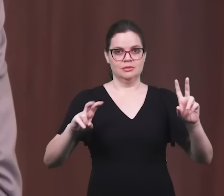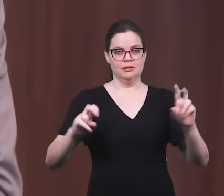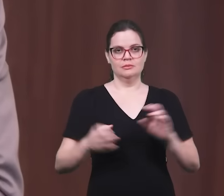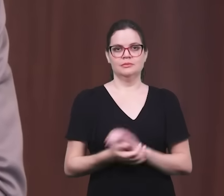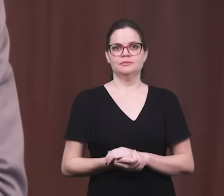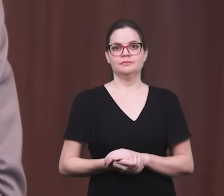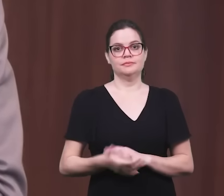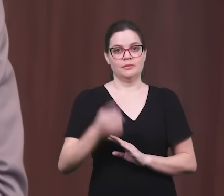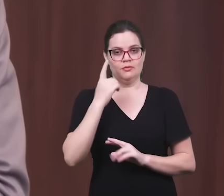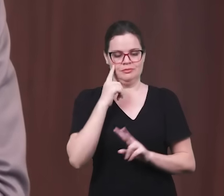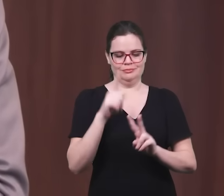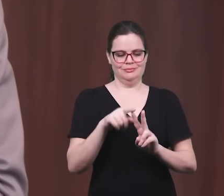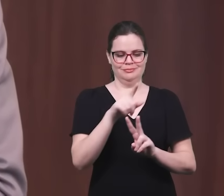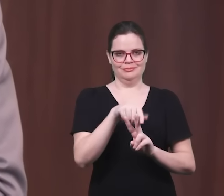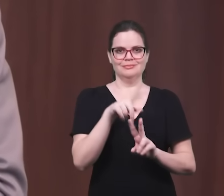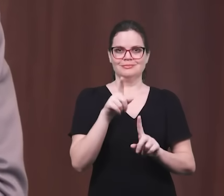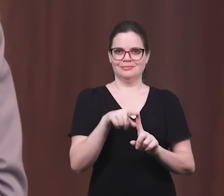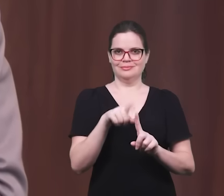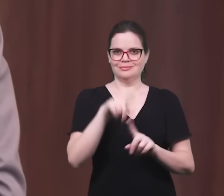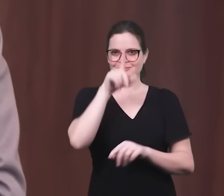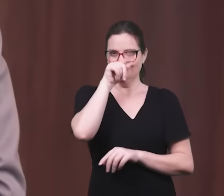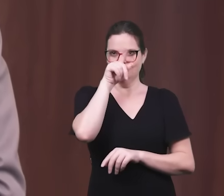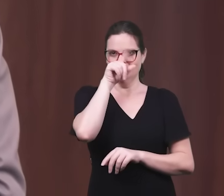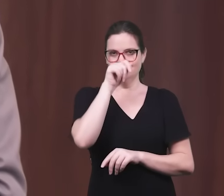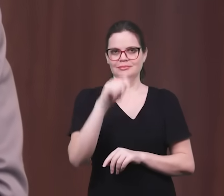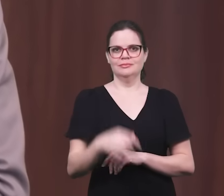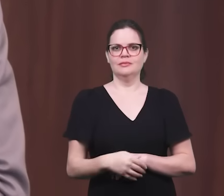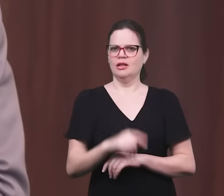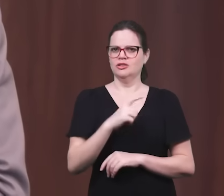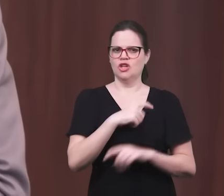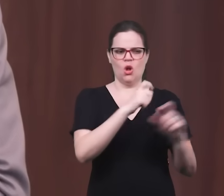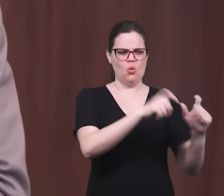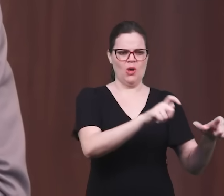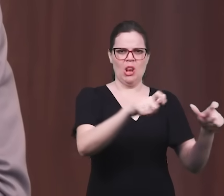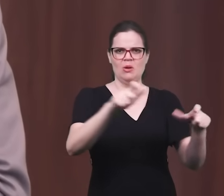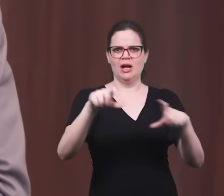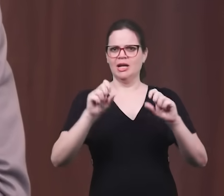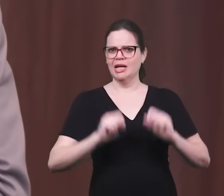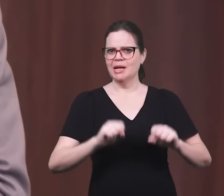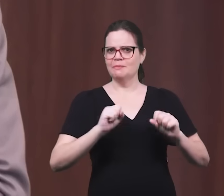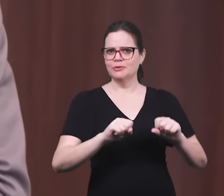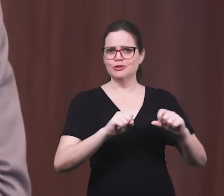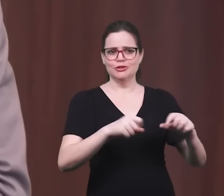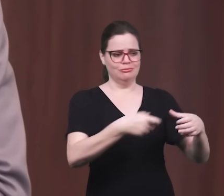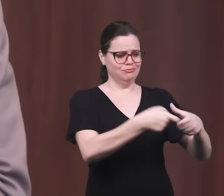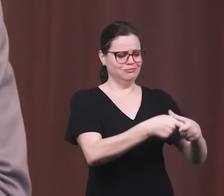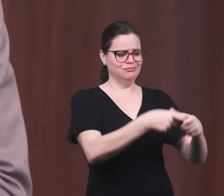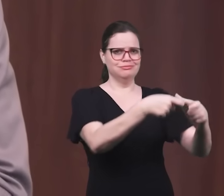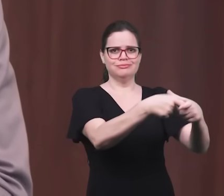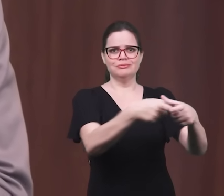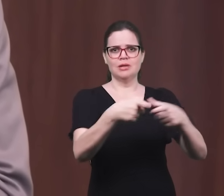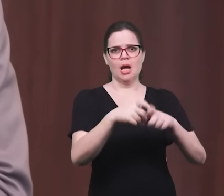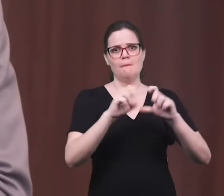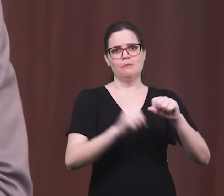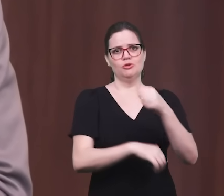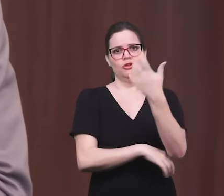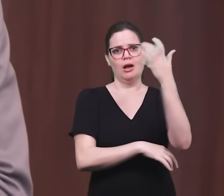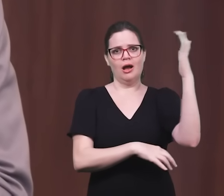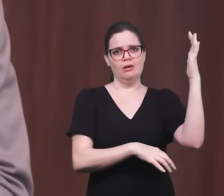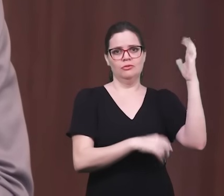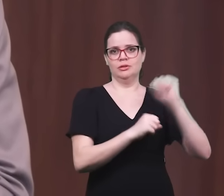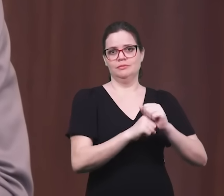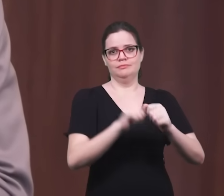Olha, esses pássaros tinham tantos lugares que podiam fazer o ninho deles, em árvores,